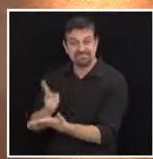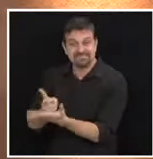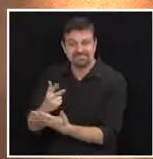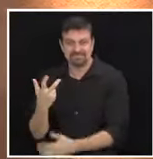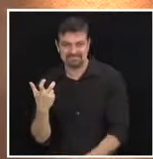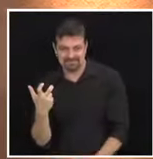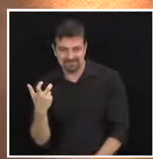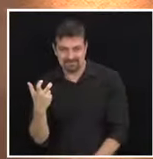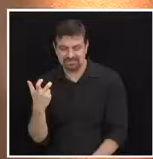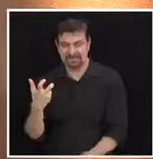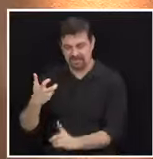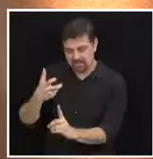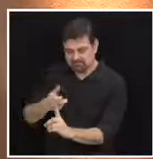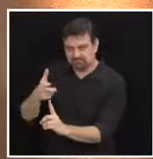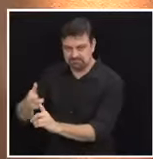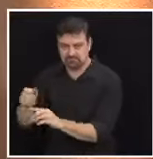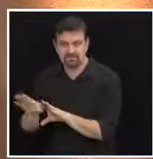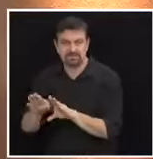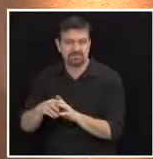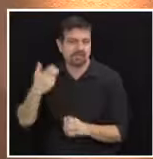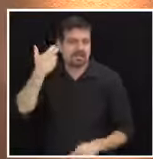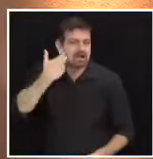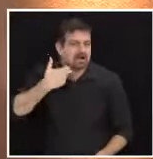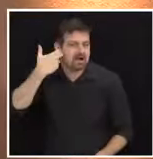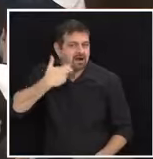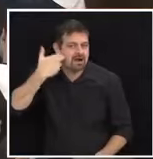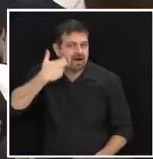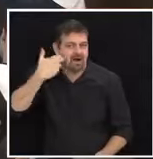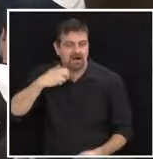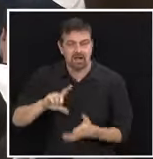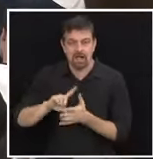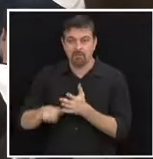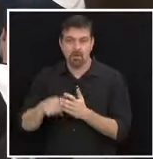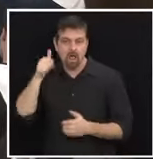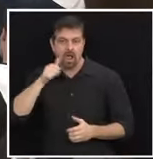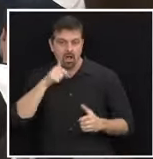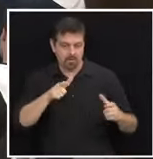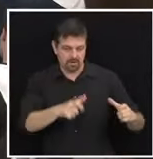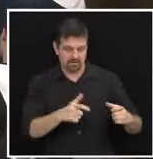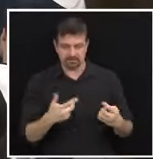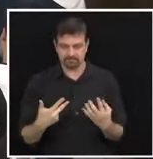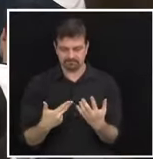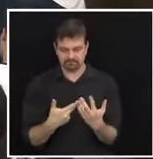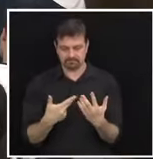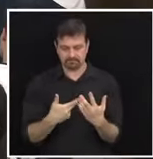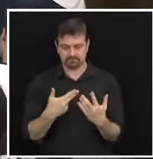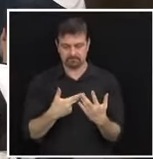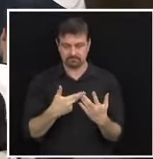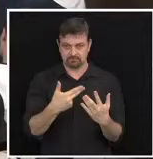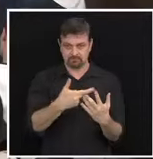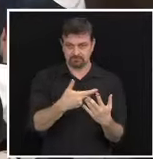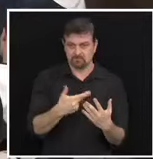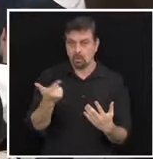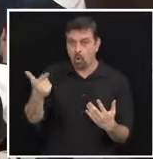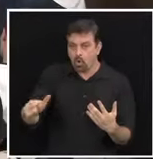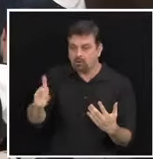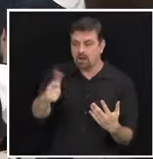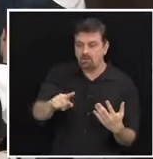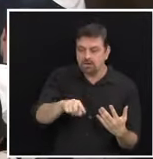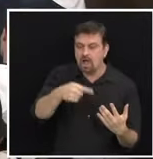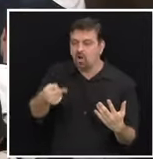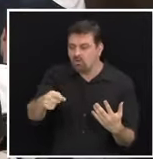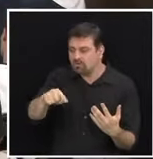você compartilhava aparelhos de barba, ia na manicure, não havia desinfecção dos aparelhos